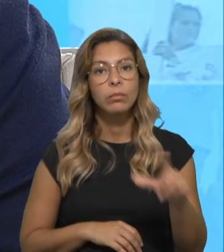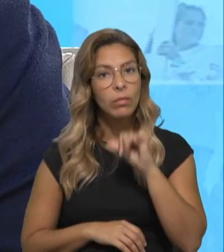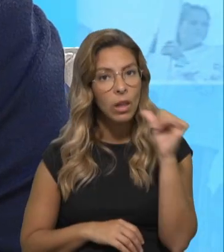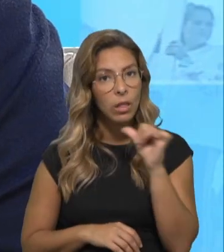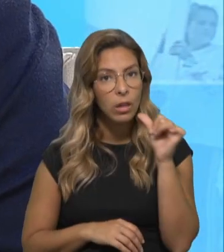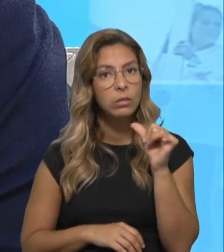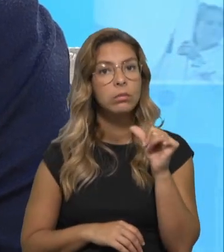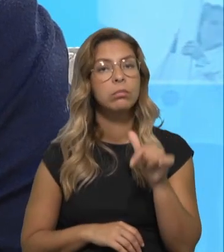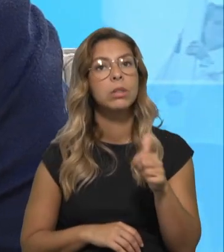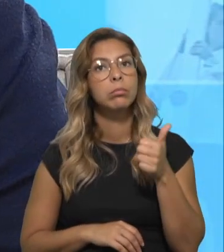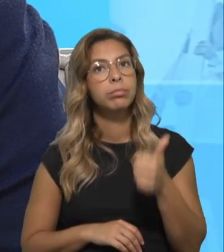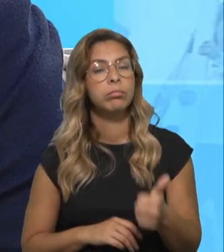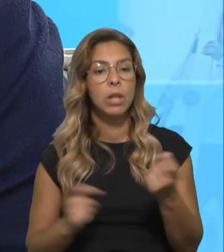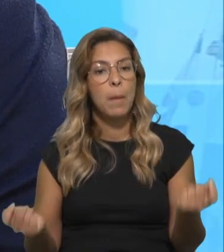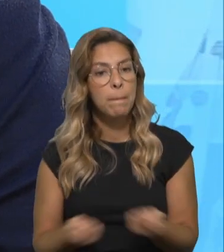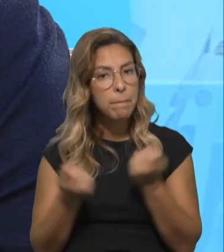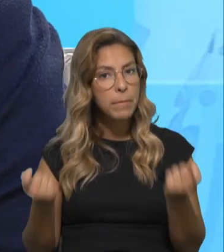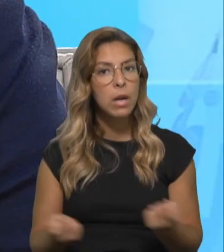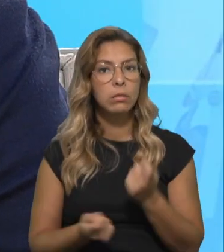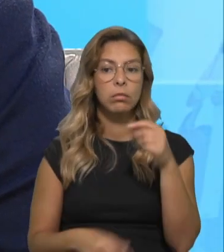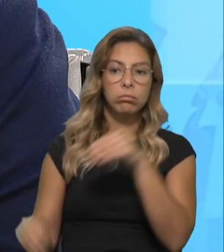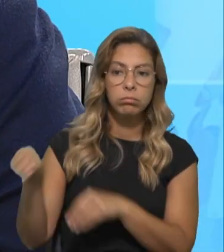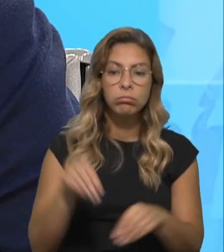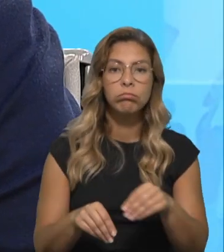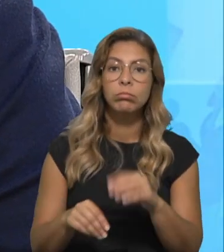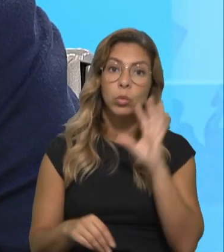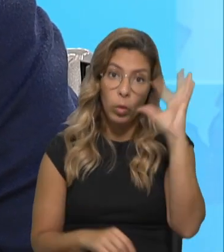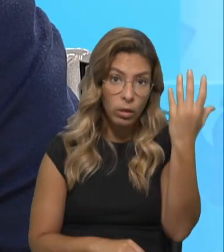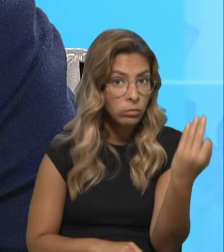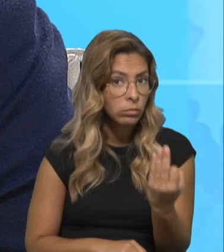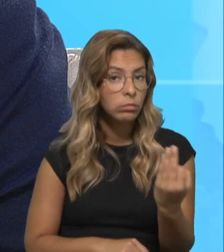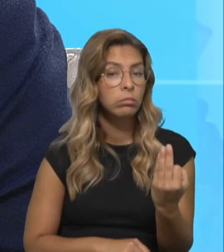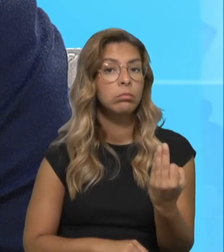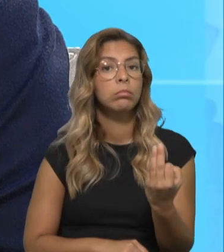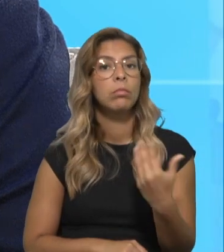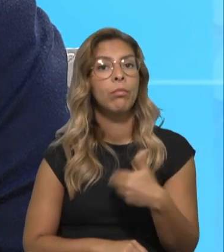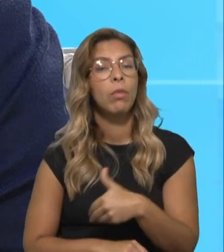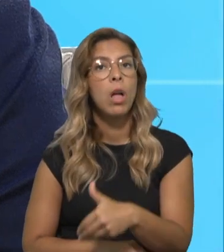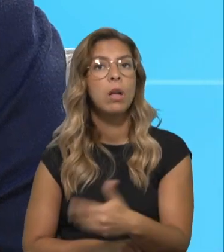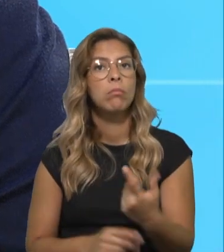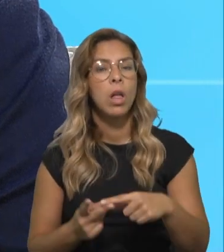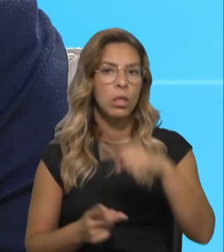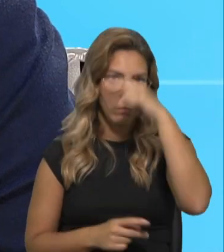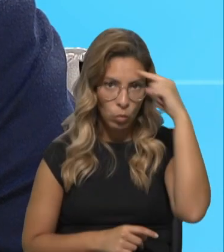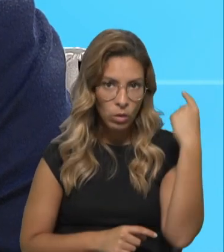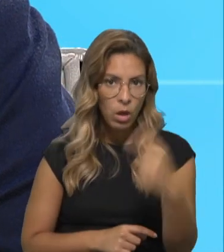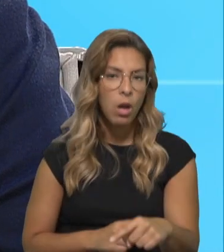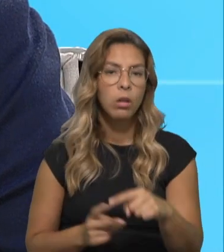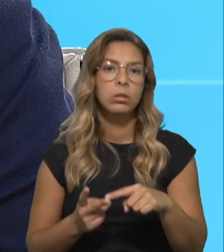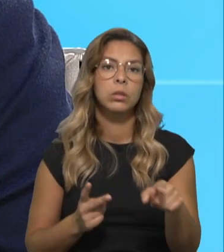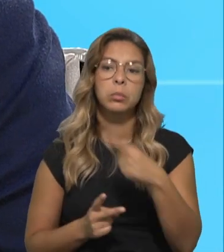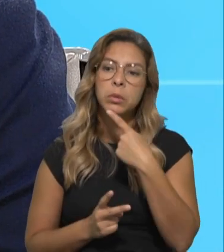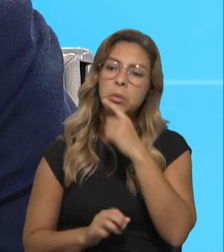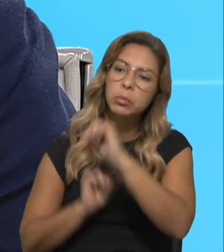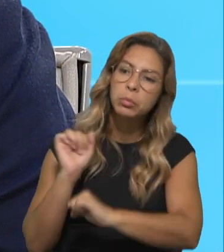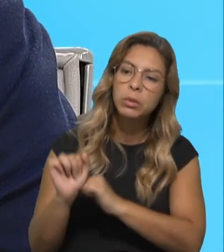agora temos uma série de campanhas eleitorais, isso então acontece. Temos a dificuldade das pessoas em perceberem se uma